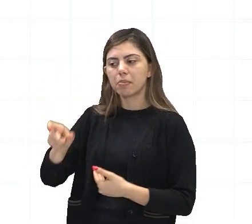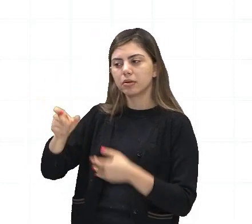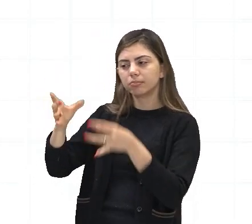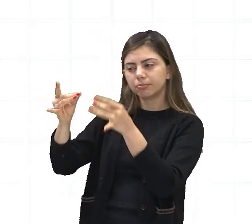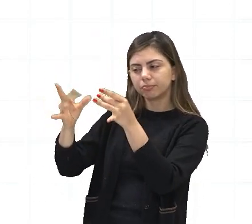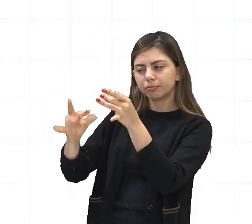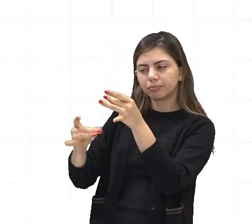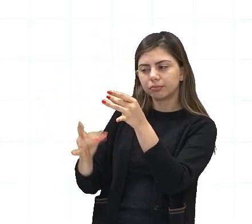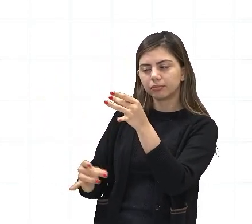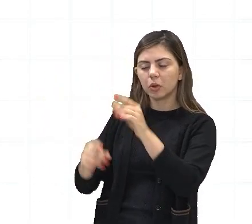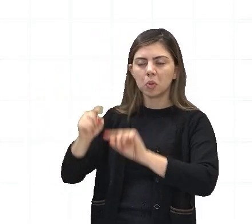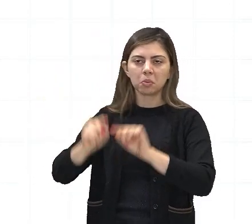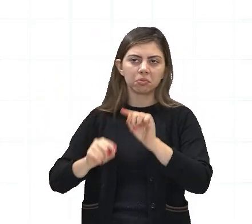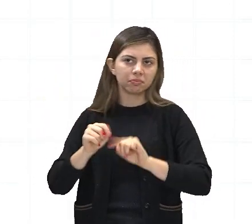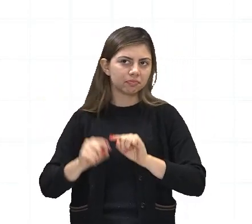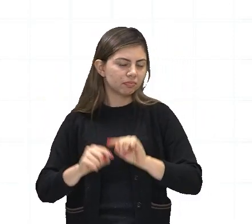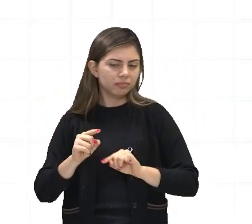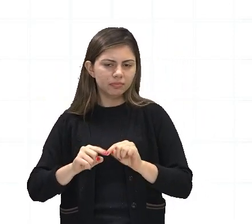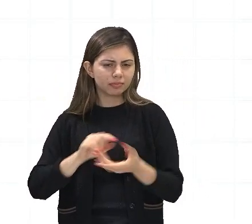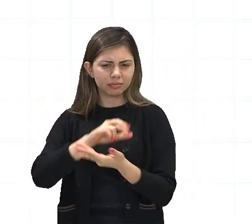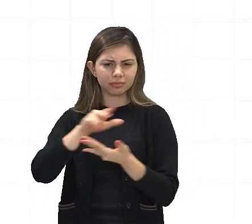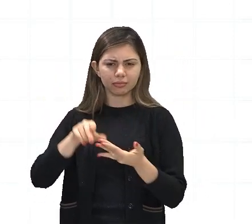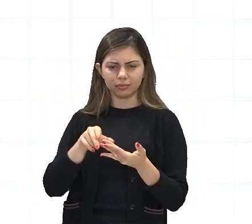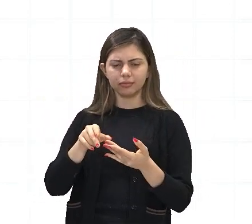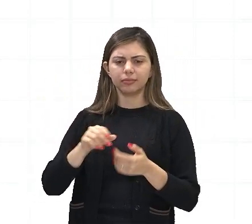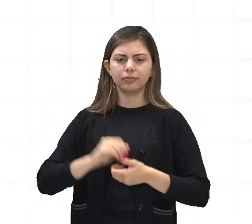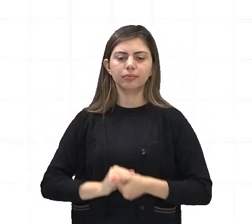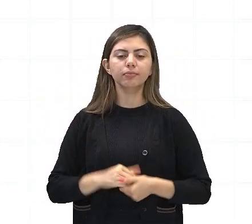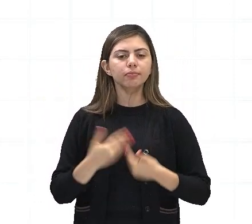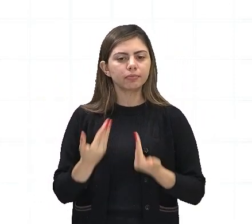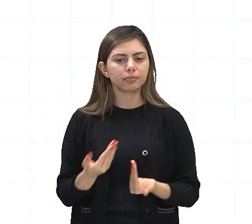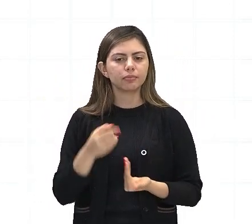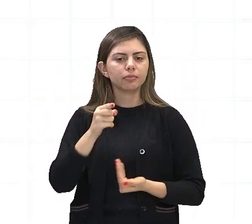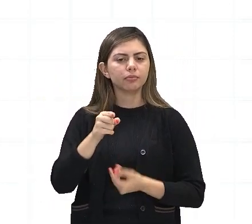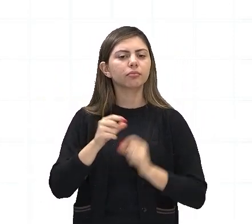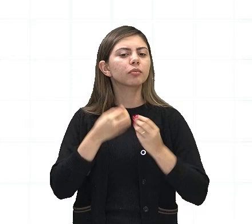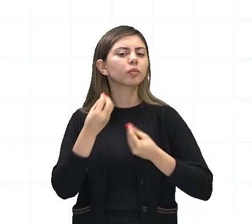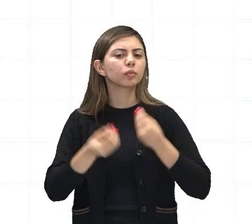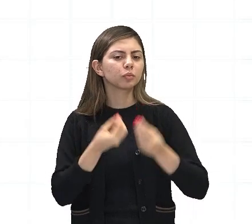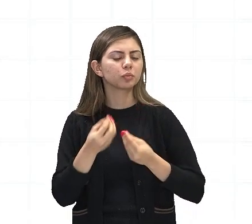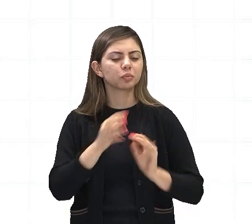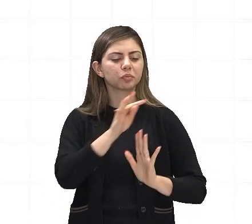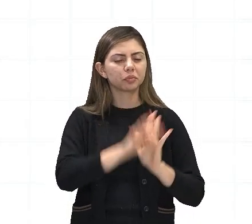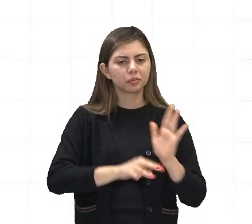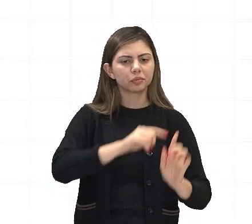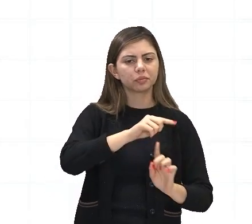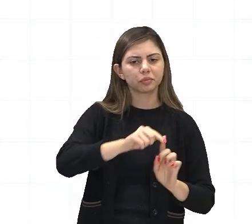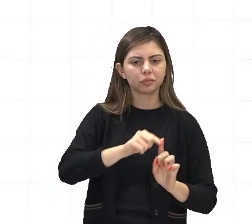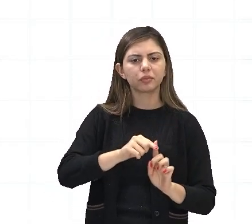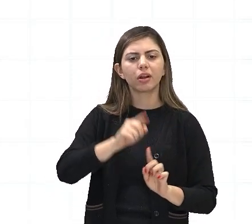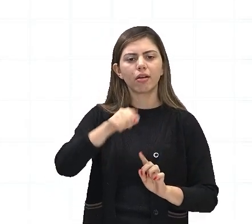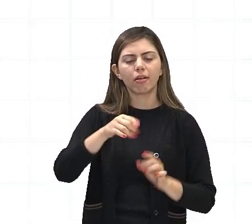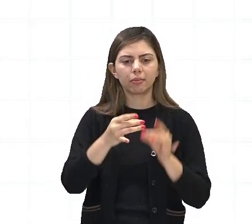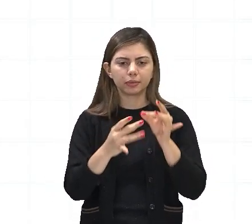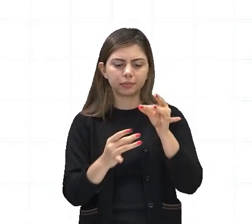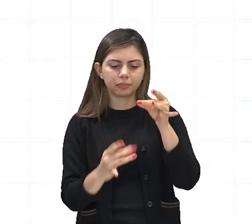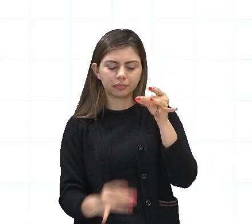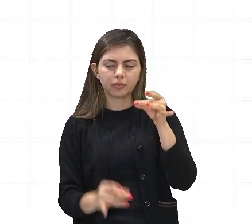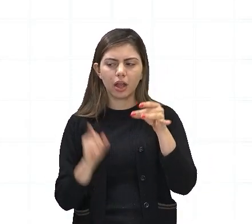uma coisa. Então, amores, o tipo descritivo vai fazer o quê? Descrever,